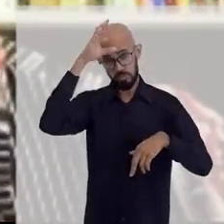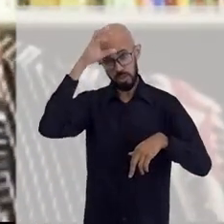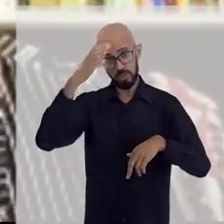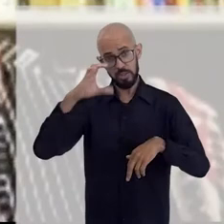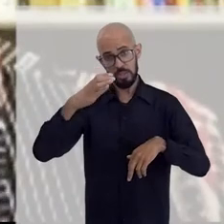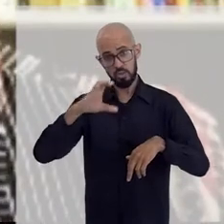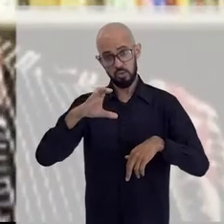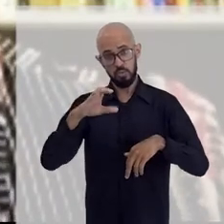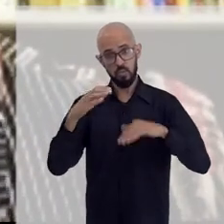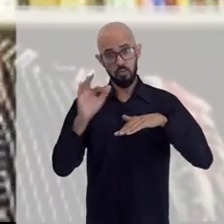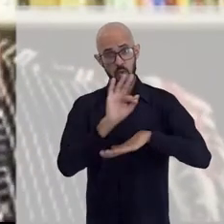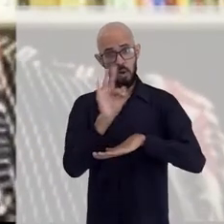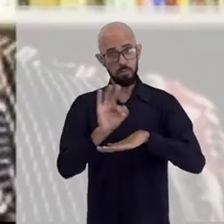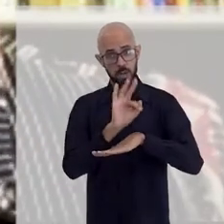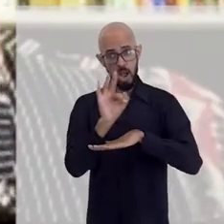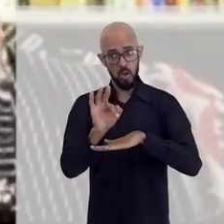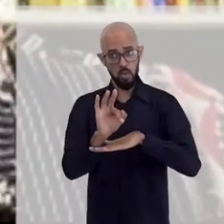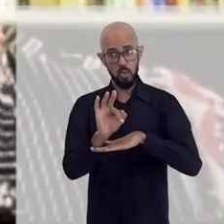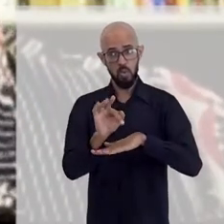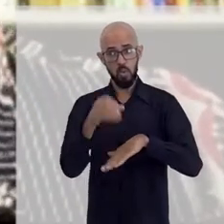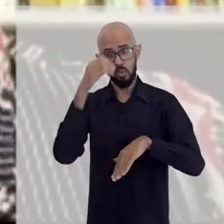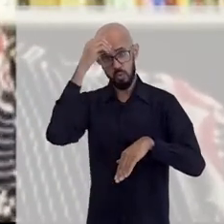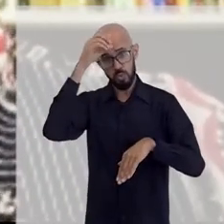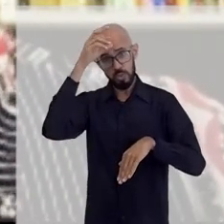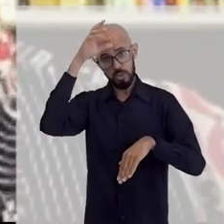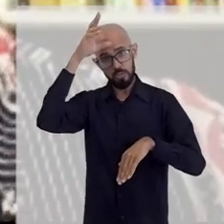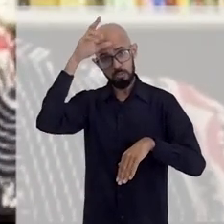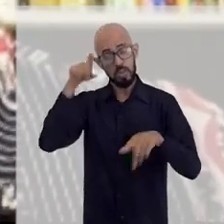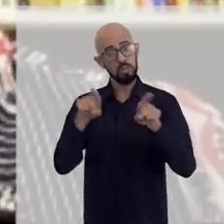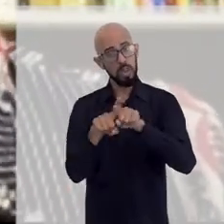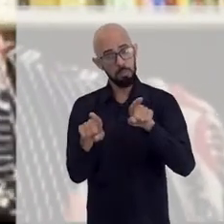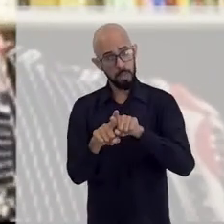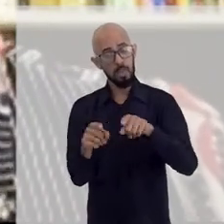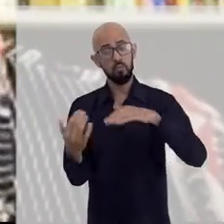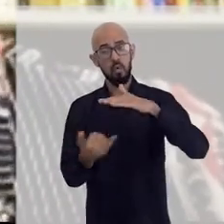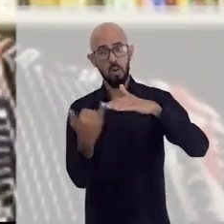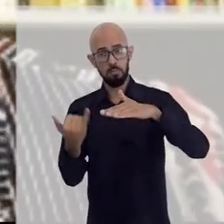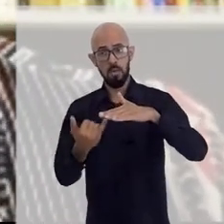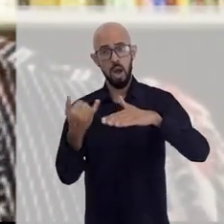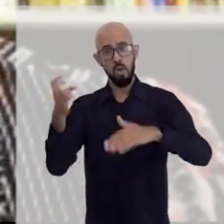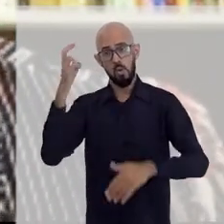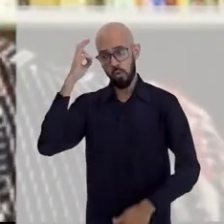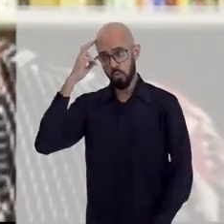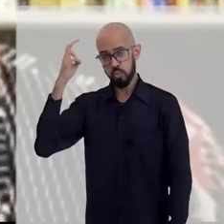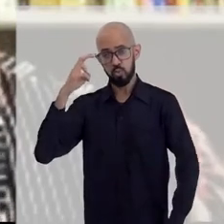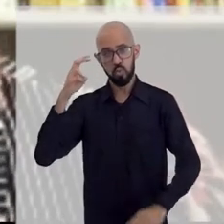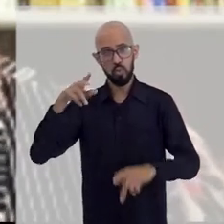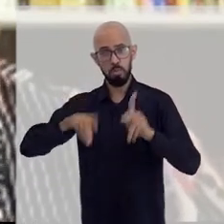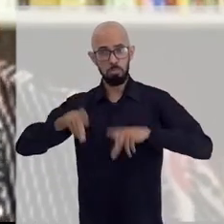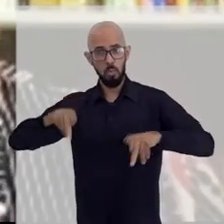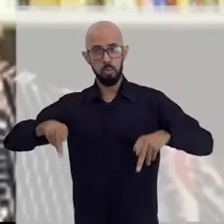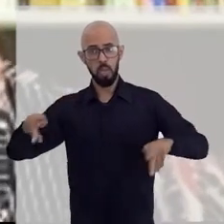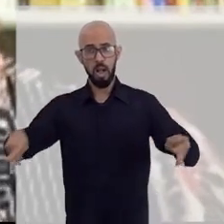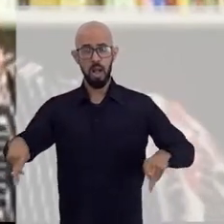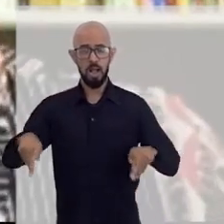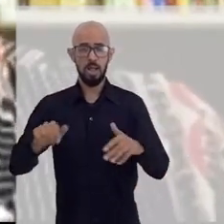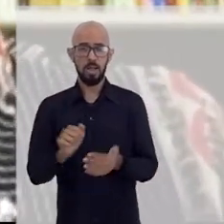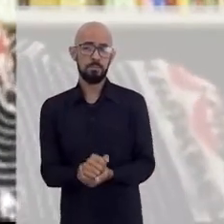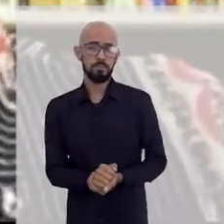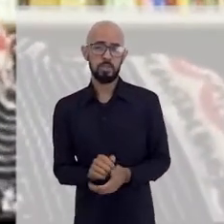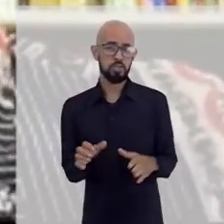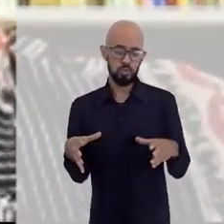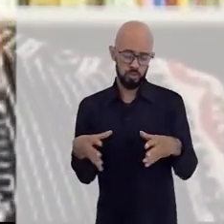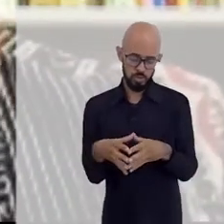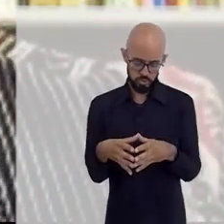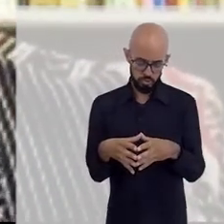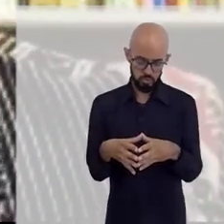conhecimento científico formal, com os conhecimentos tradicionais, com as questões que estão colocadas aí na sociedade e nos